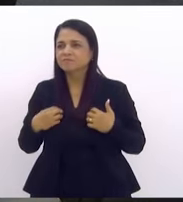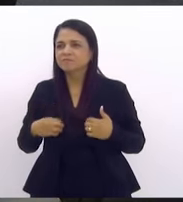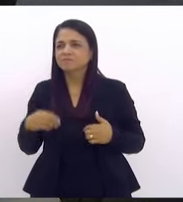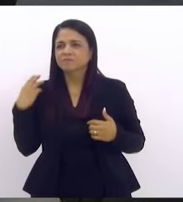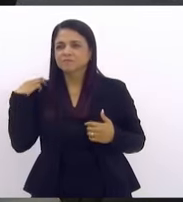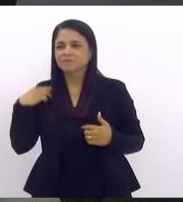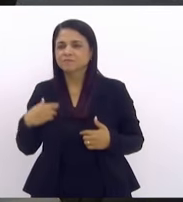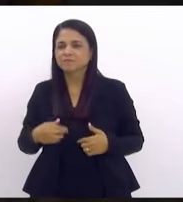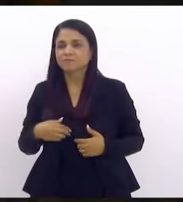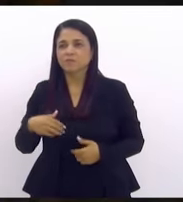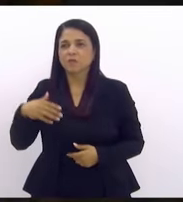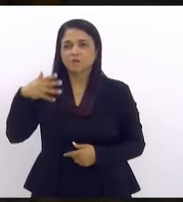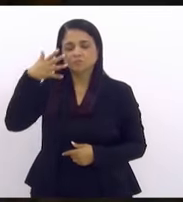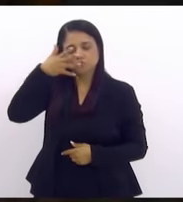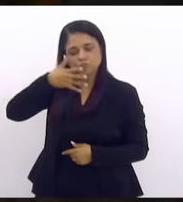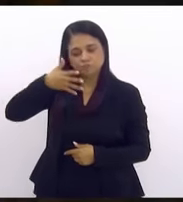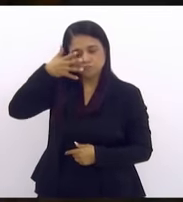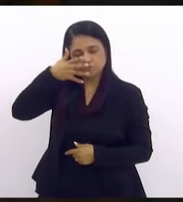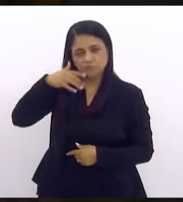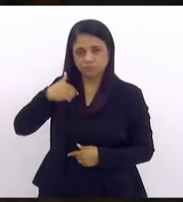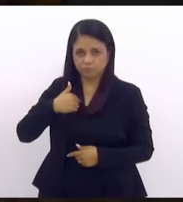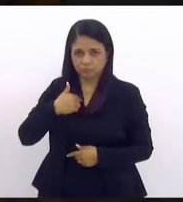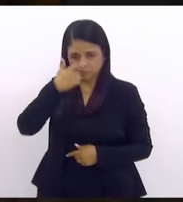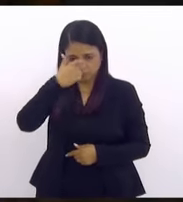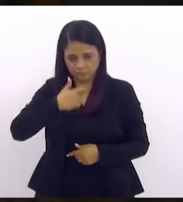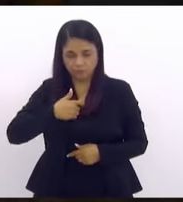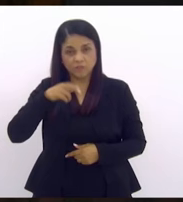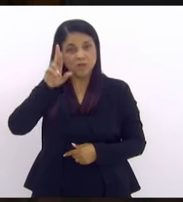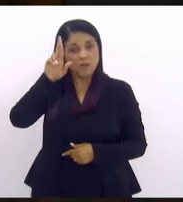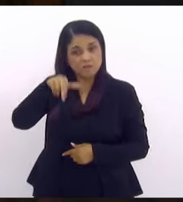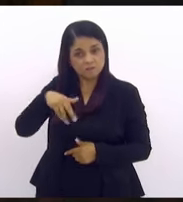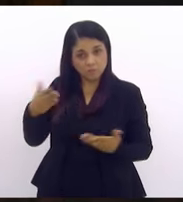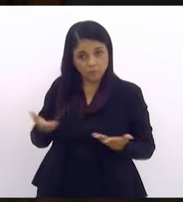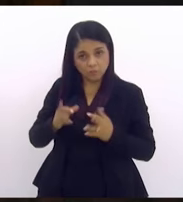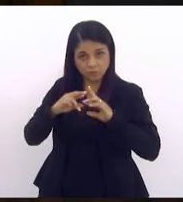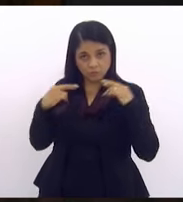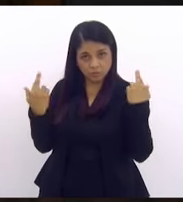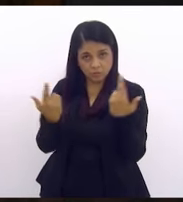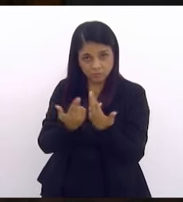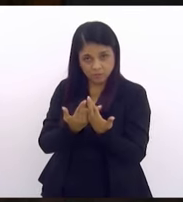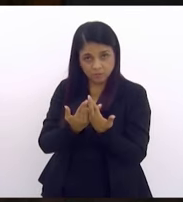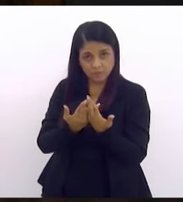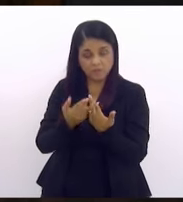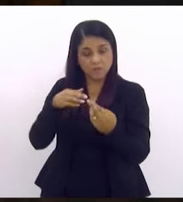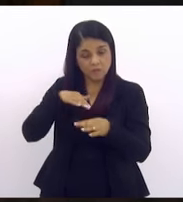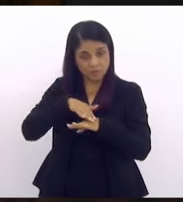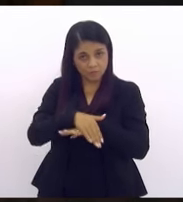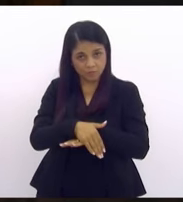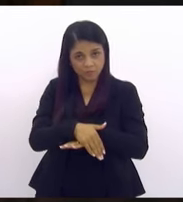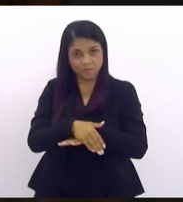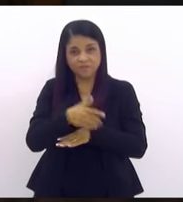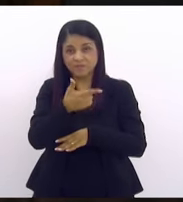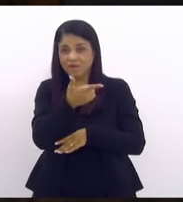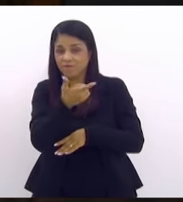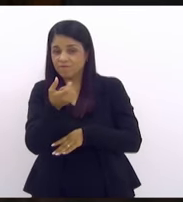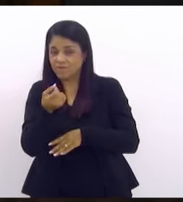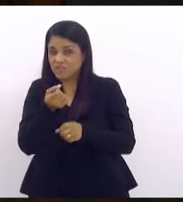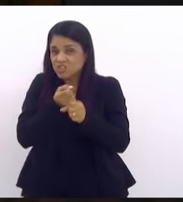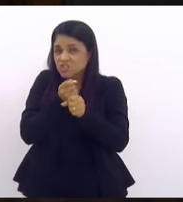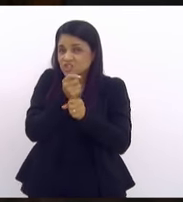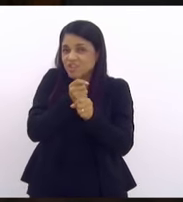bom o meu discurso a razão que nos reúne nesta noite pode ser esclarecida nos 20 anos de